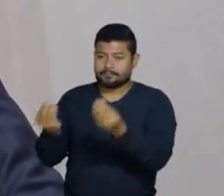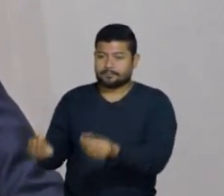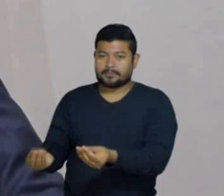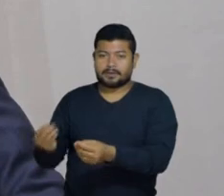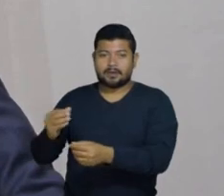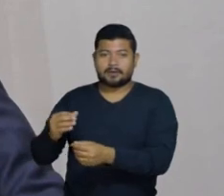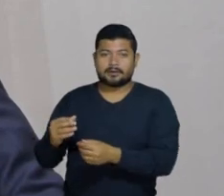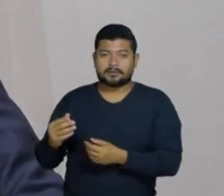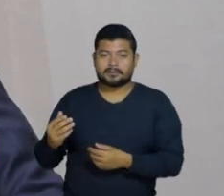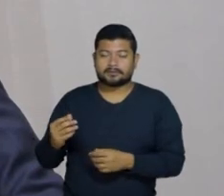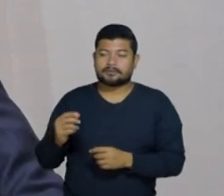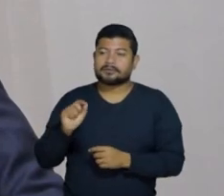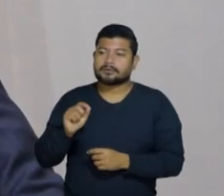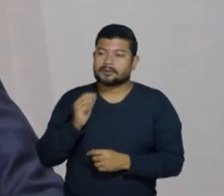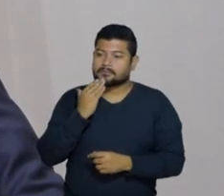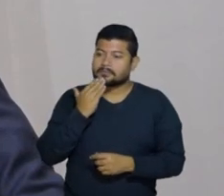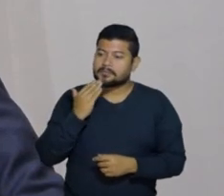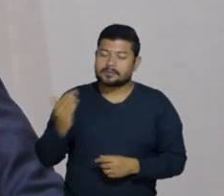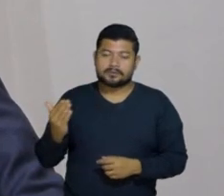a solicitação,